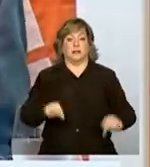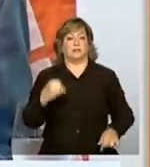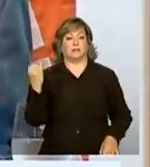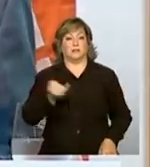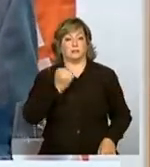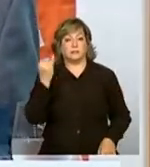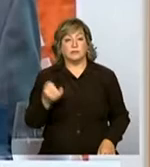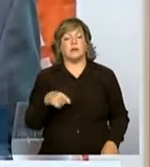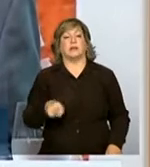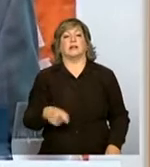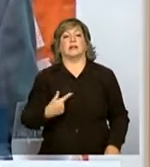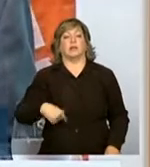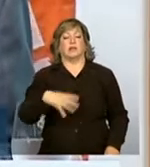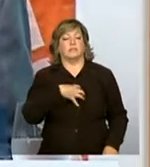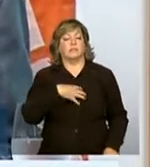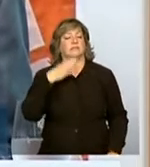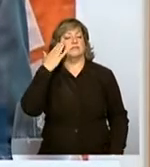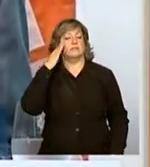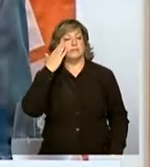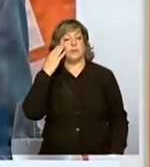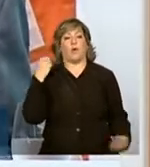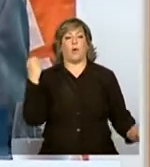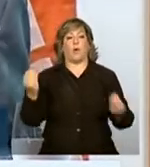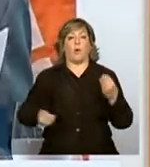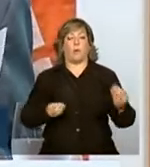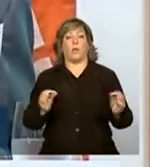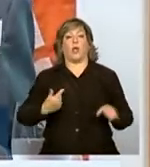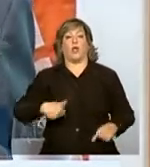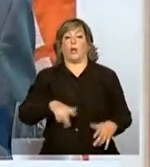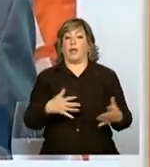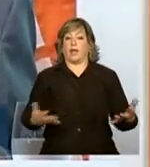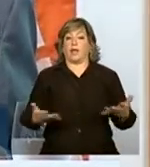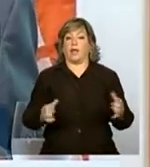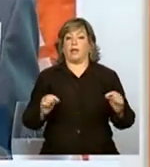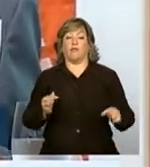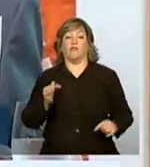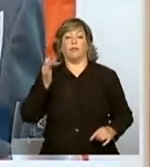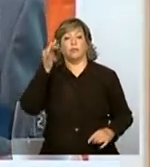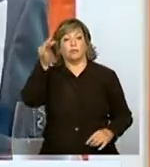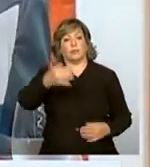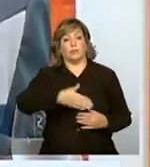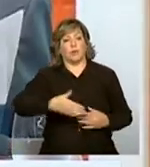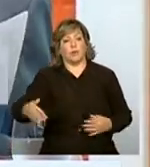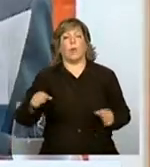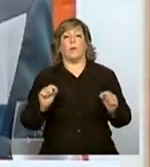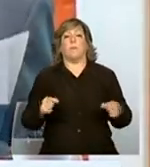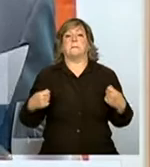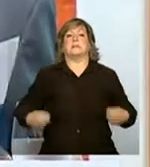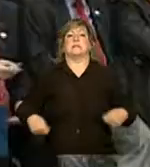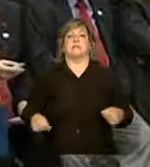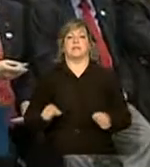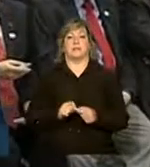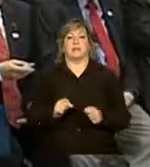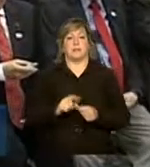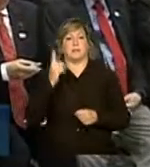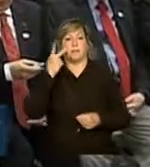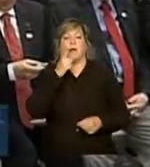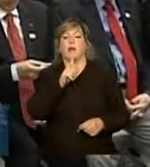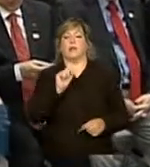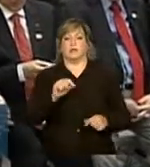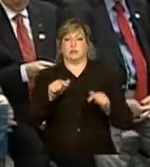uma inspiração para refletirmos sobre o que queremos ser no futuro próximo e o que precisamos fazer para chegar